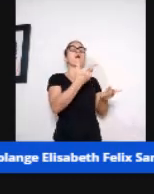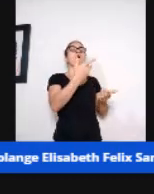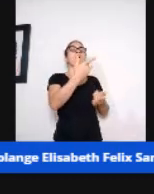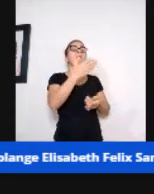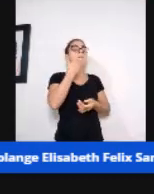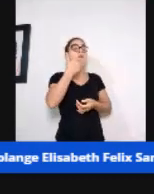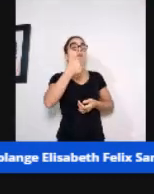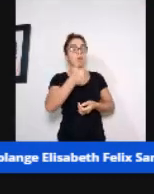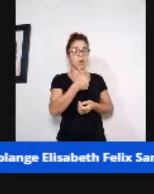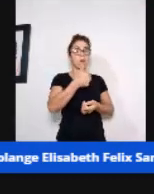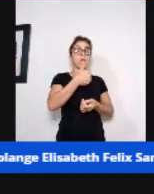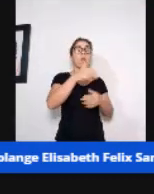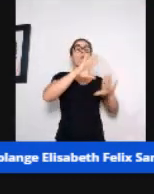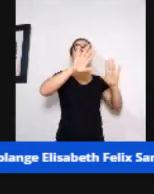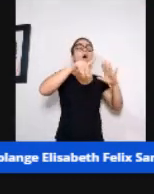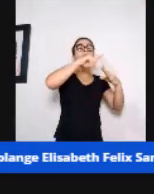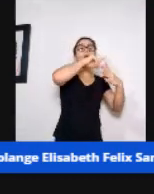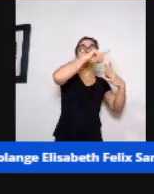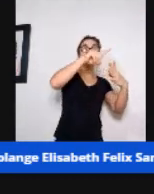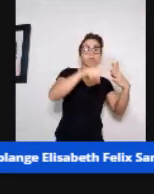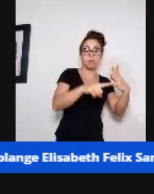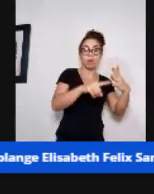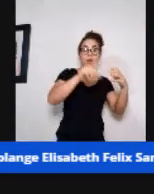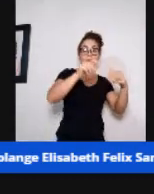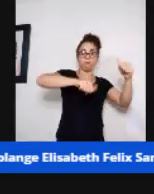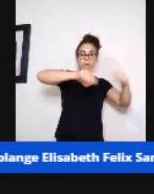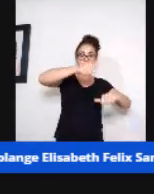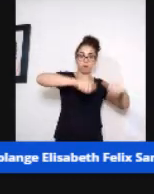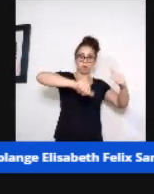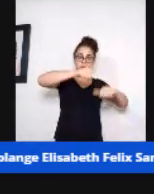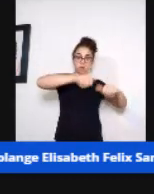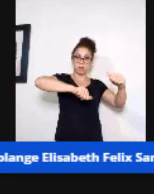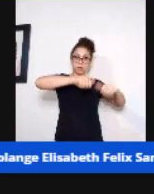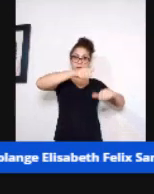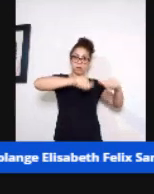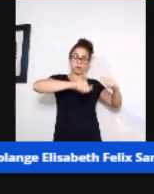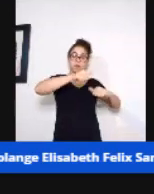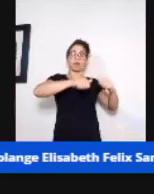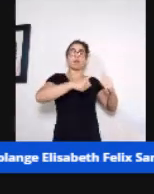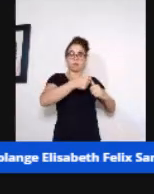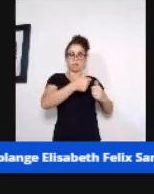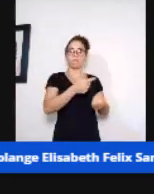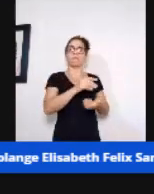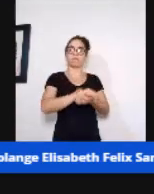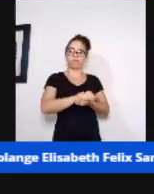de avaliação vai se encaixar dentro da nossa realidade que nós estamos vivenciando.